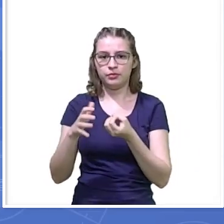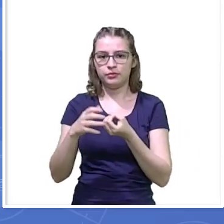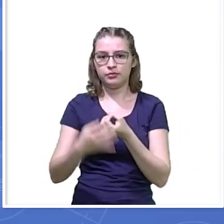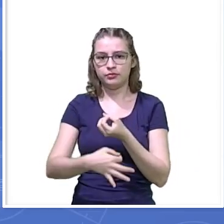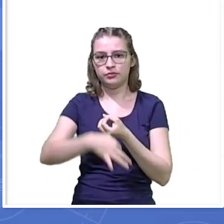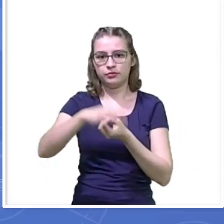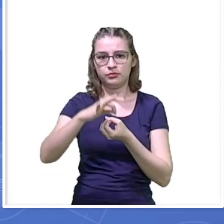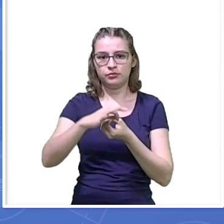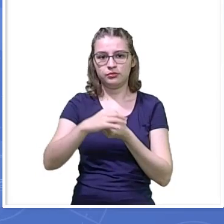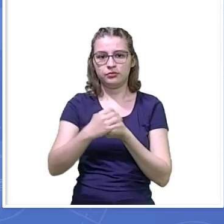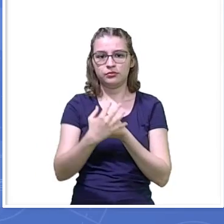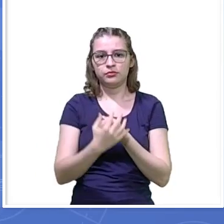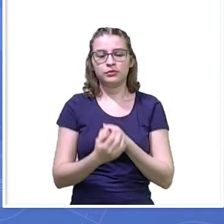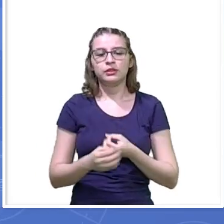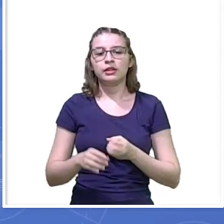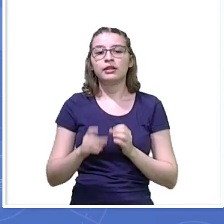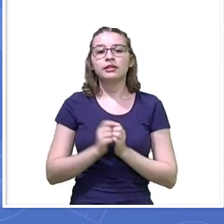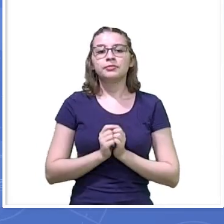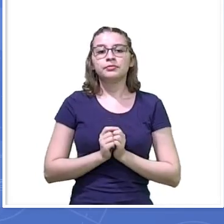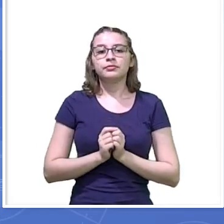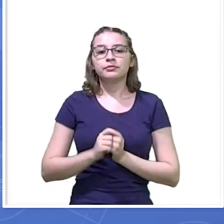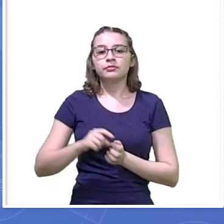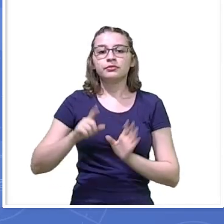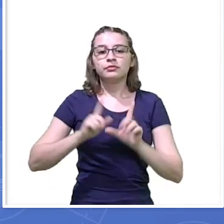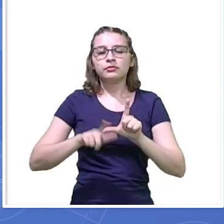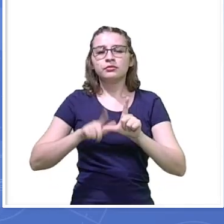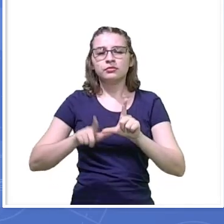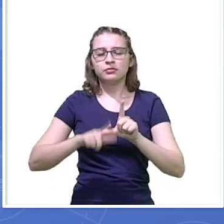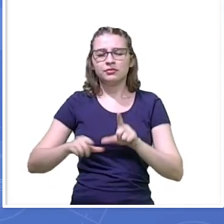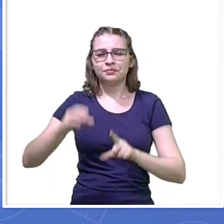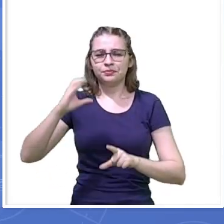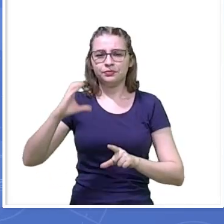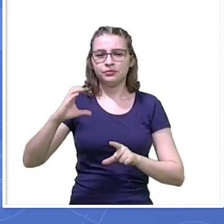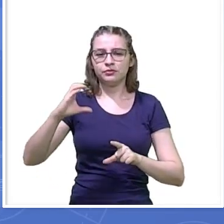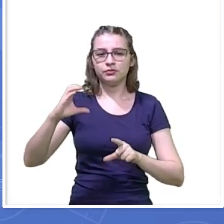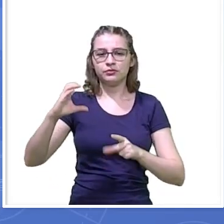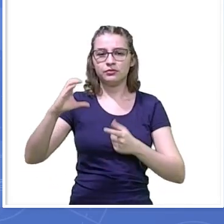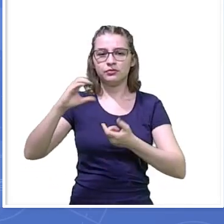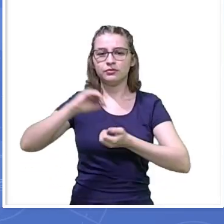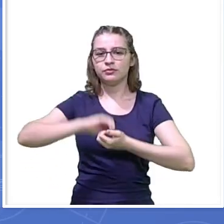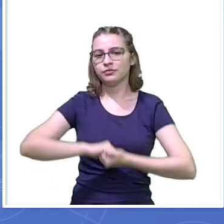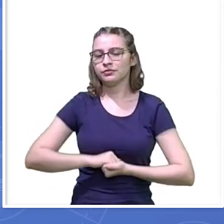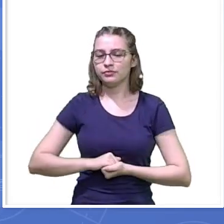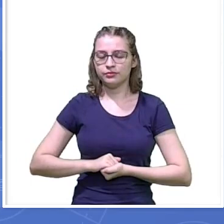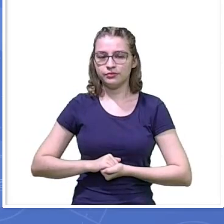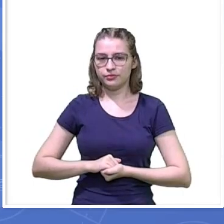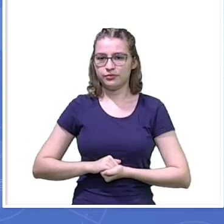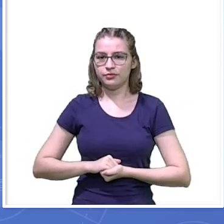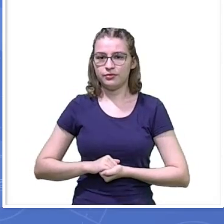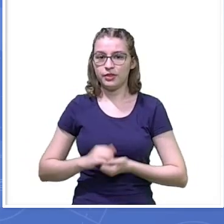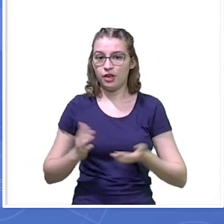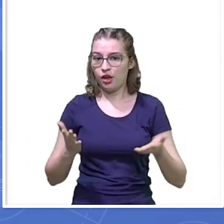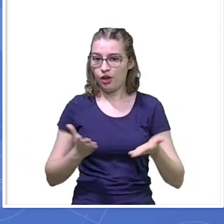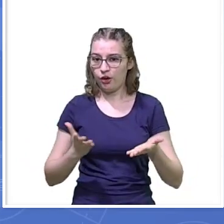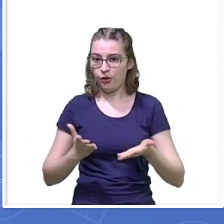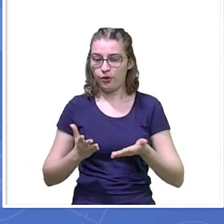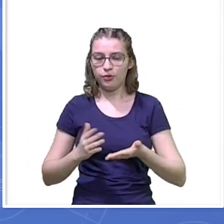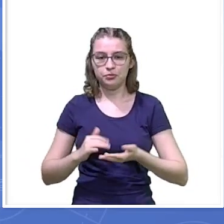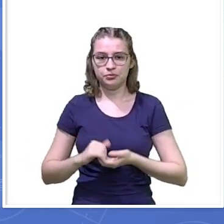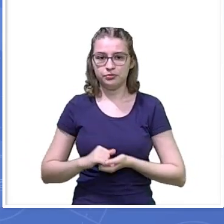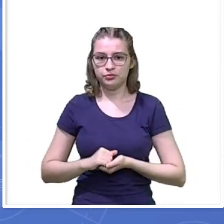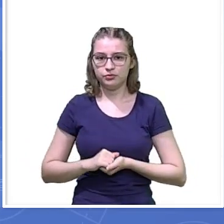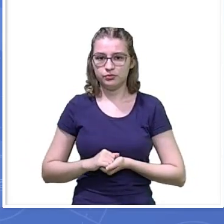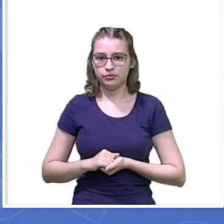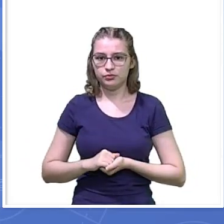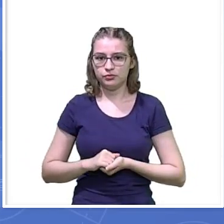né, vai ser a letra C. Ok, pessoal? Então, a gente vai até verificar aí